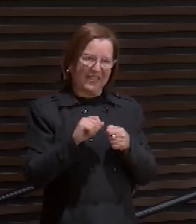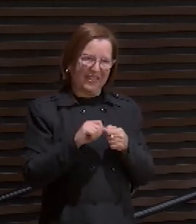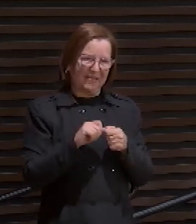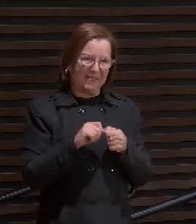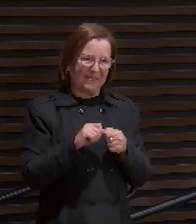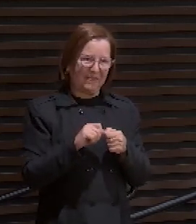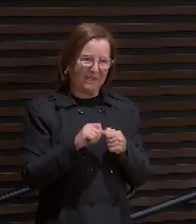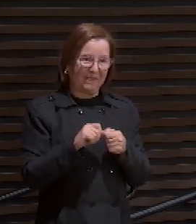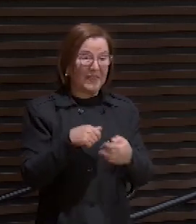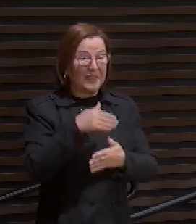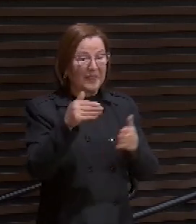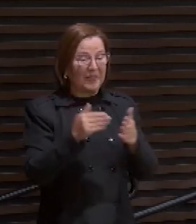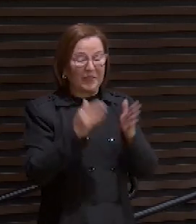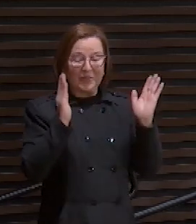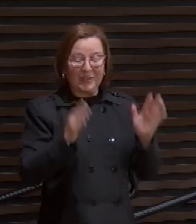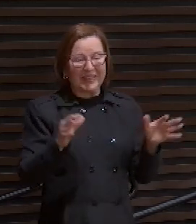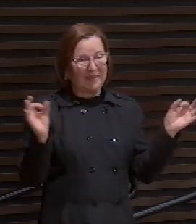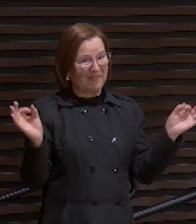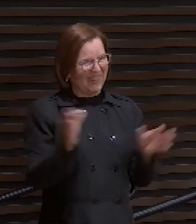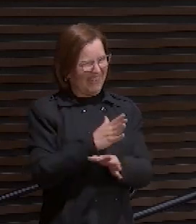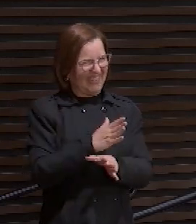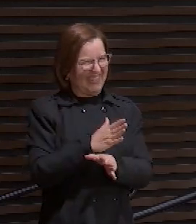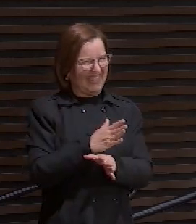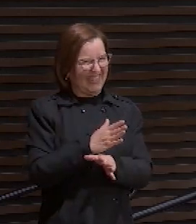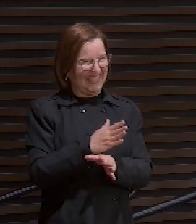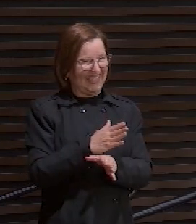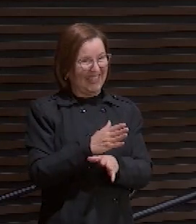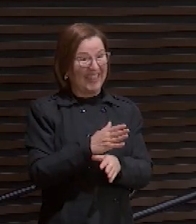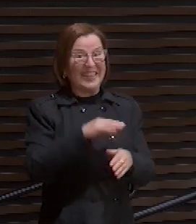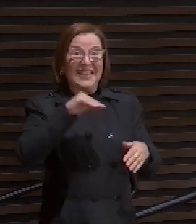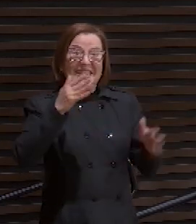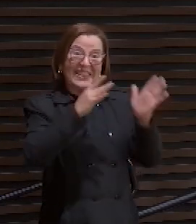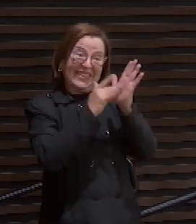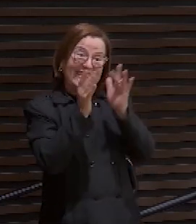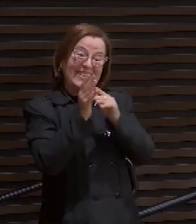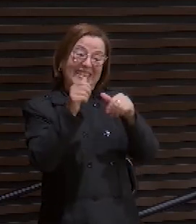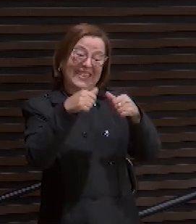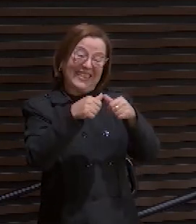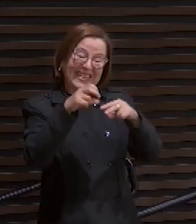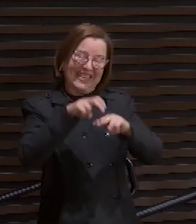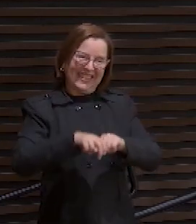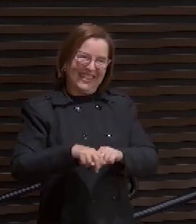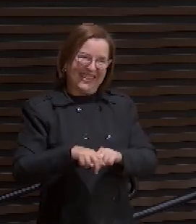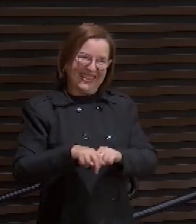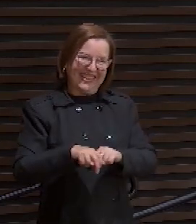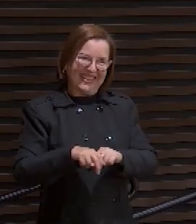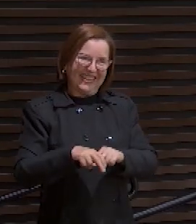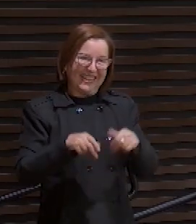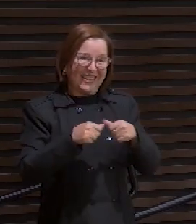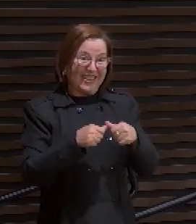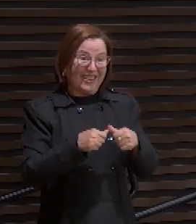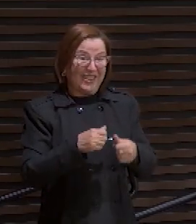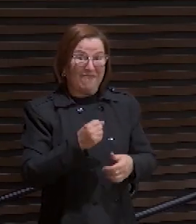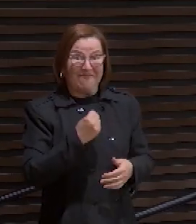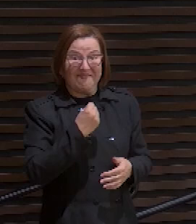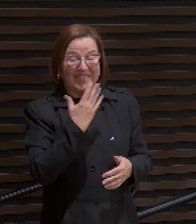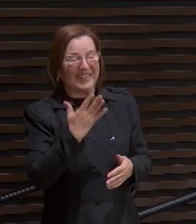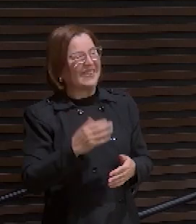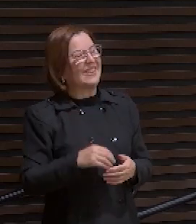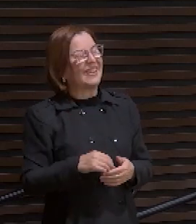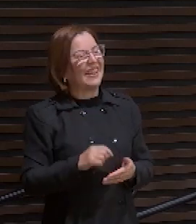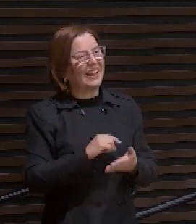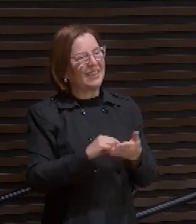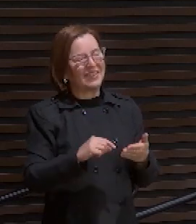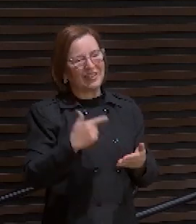fazer. Tudo está feito. Ele está sentado. Isto é demais. Aí o versículo 2 vai